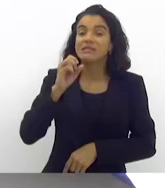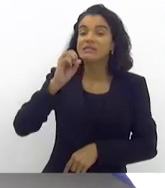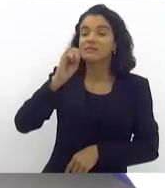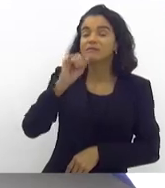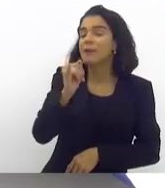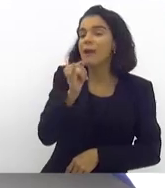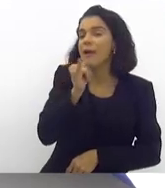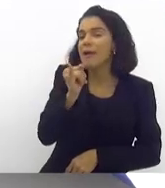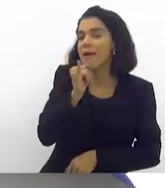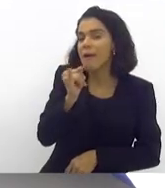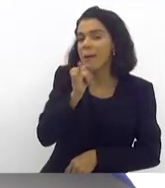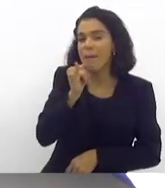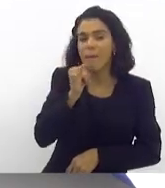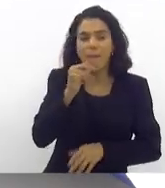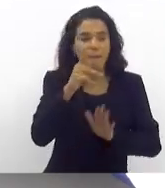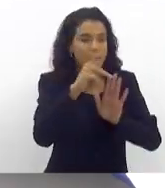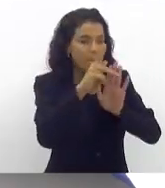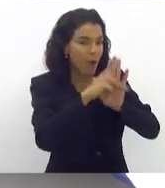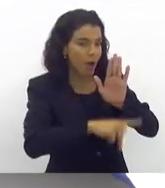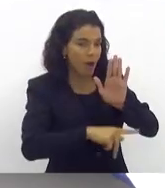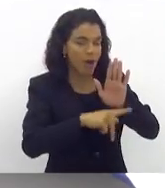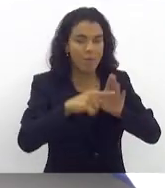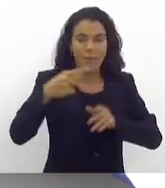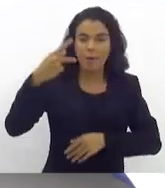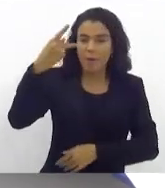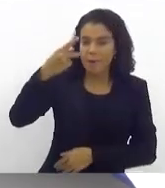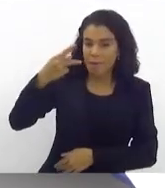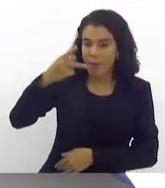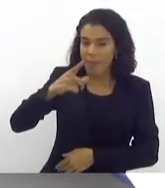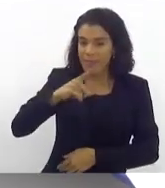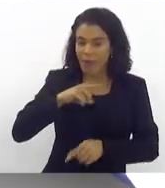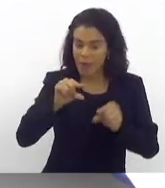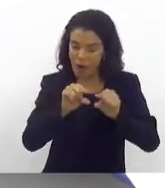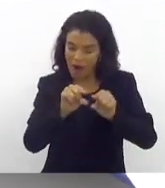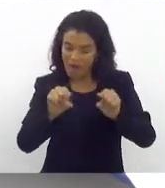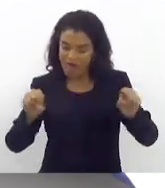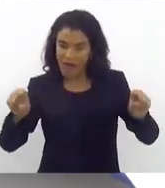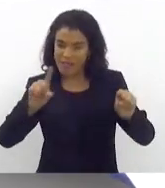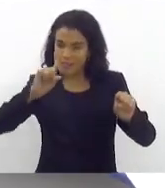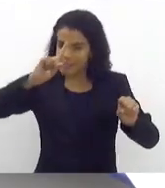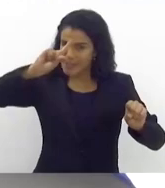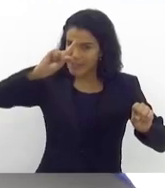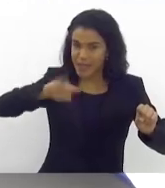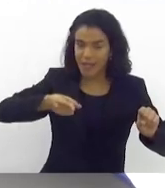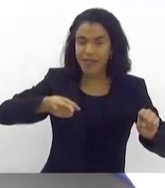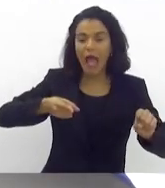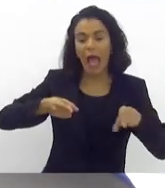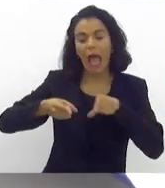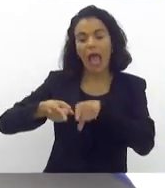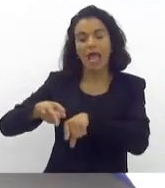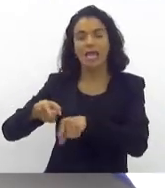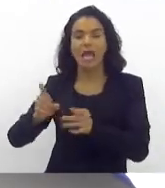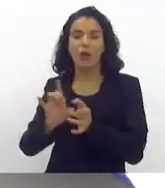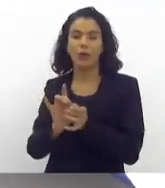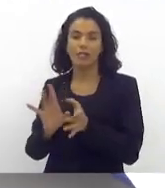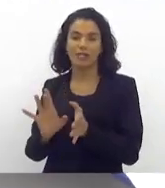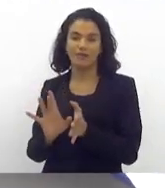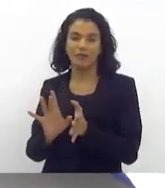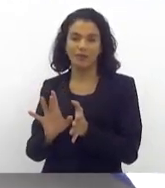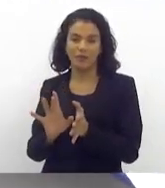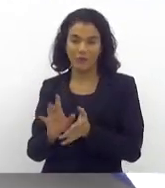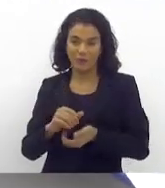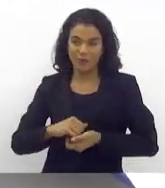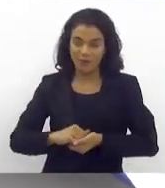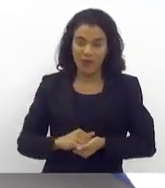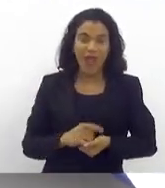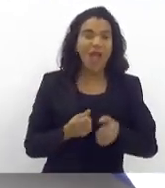um programa ou uma política tenha lá no meio alguma coisa que determina, esse fica sendo autorizativo. Cria um